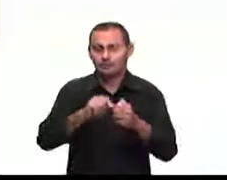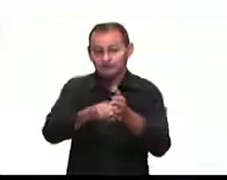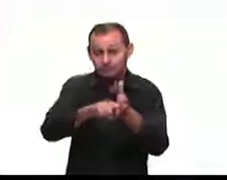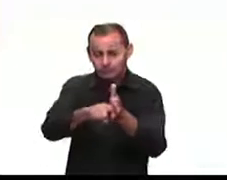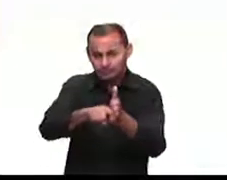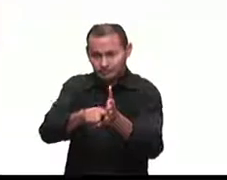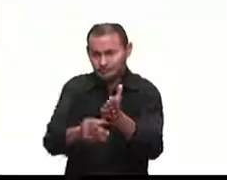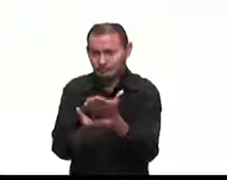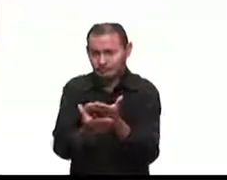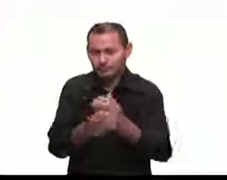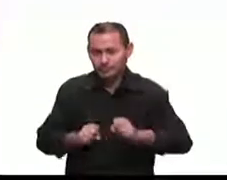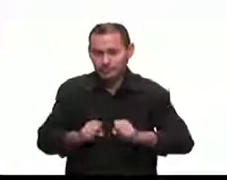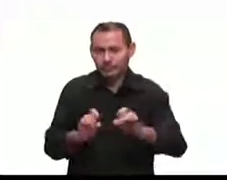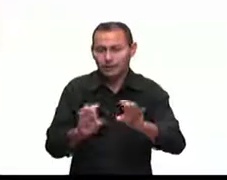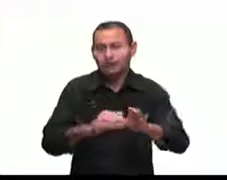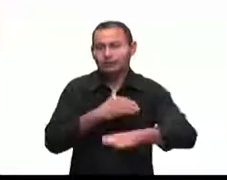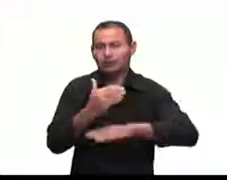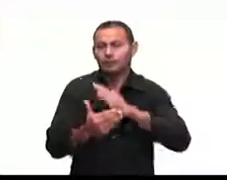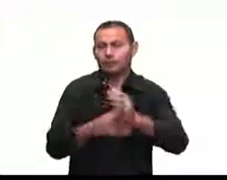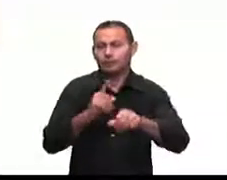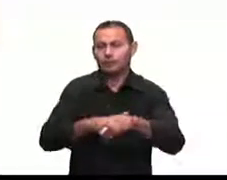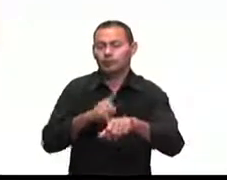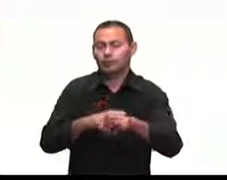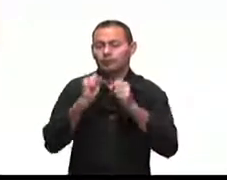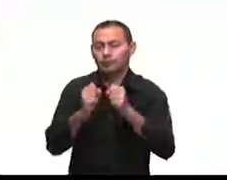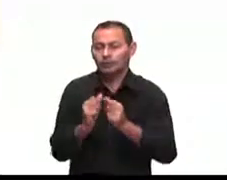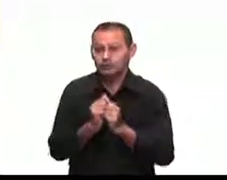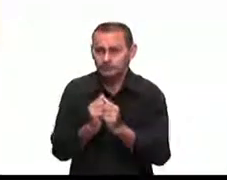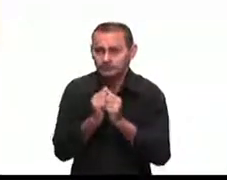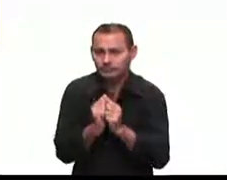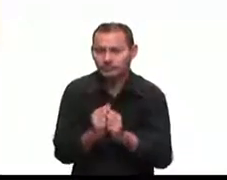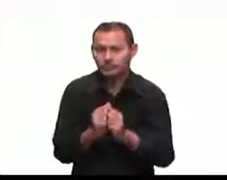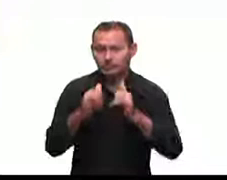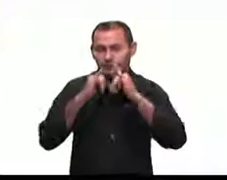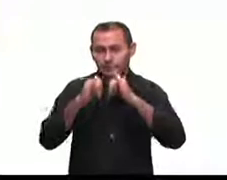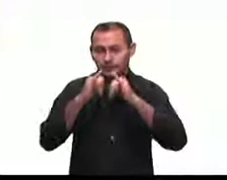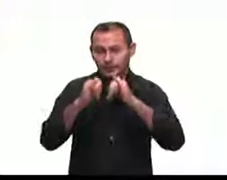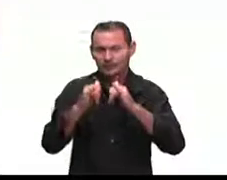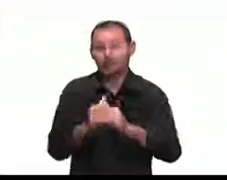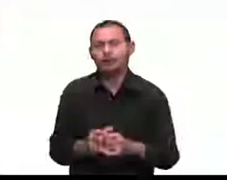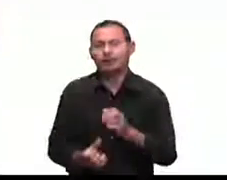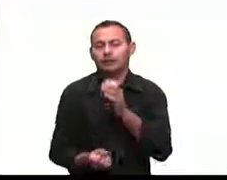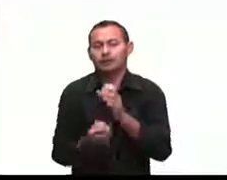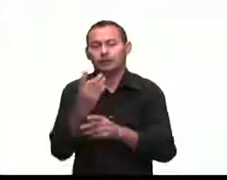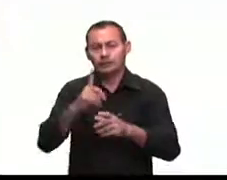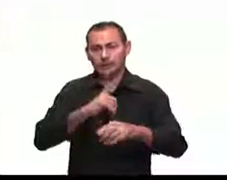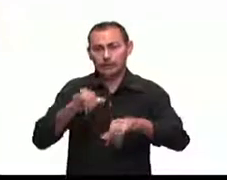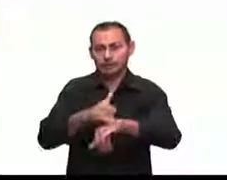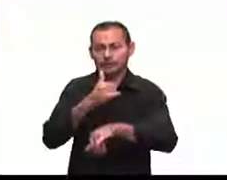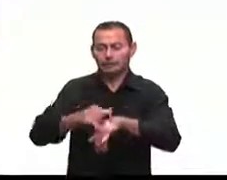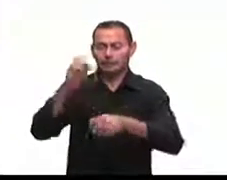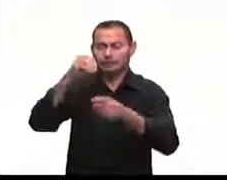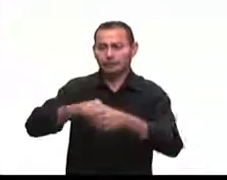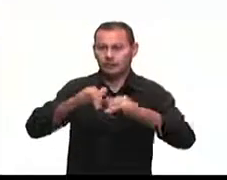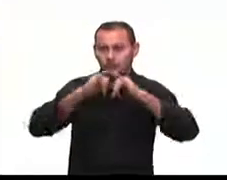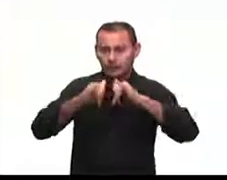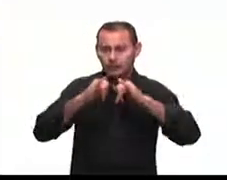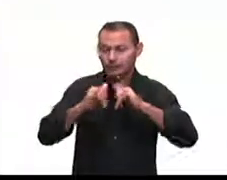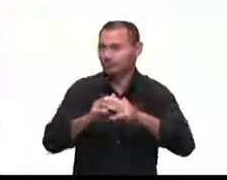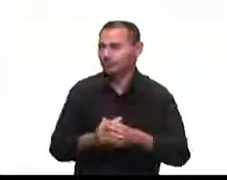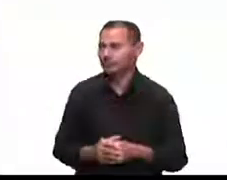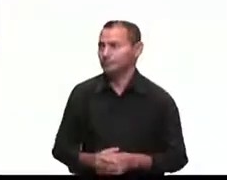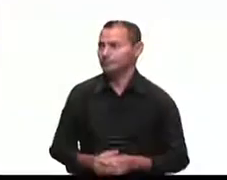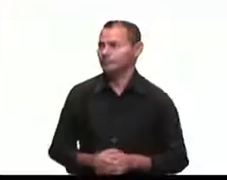pesquisa de mercado a todo momento para poder acompanhar essas informações, criar estratégias em cima dessas